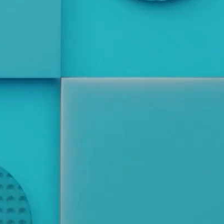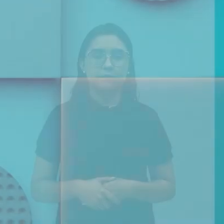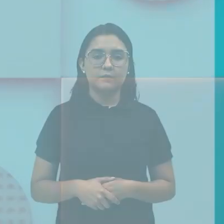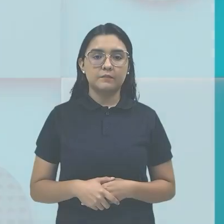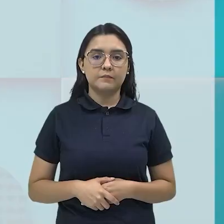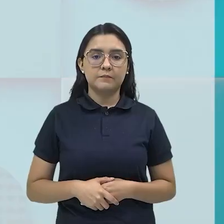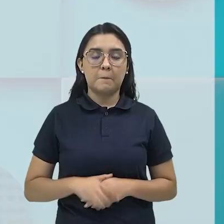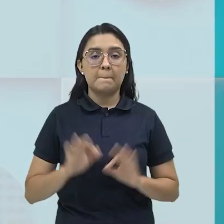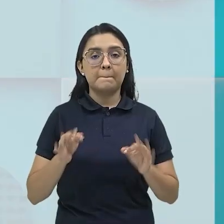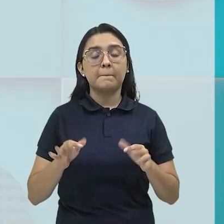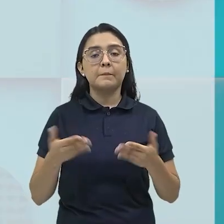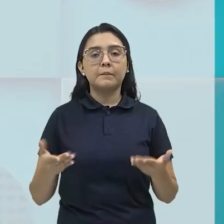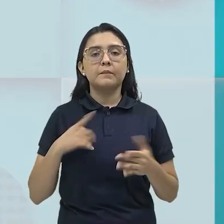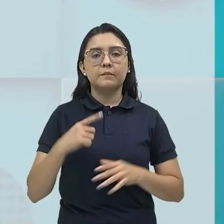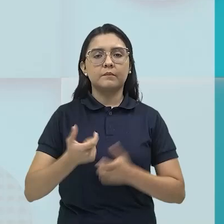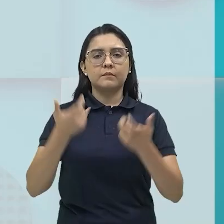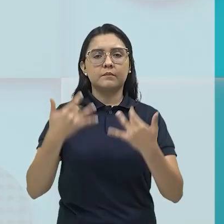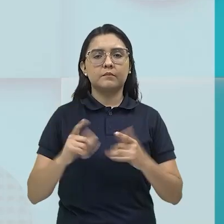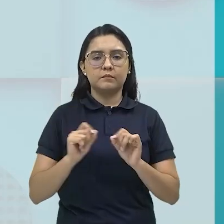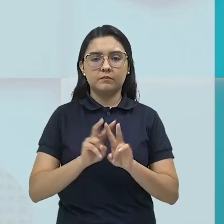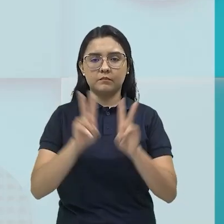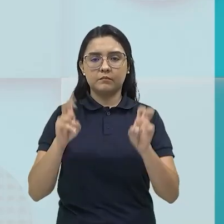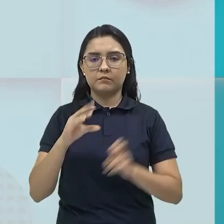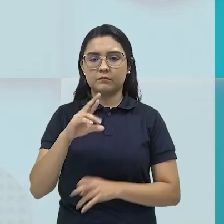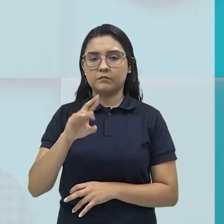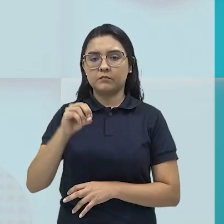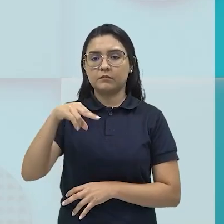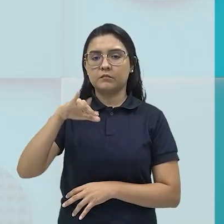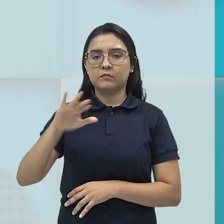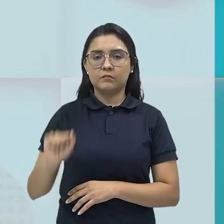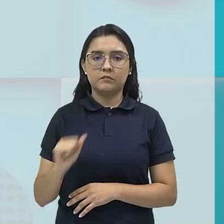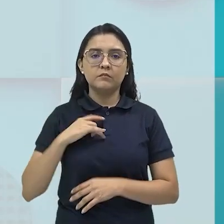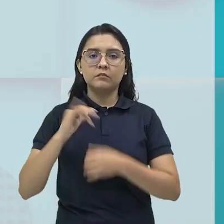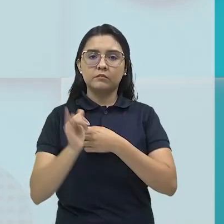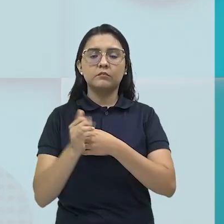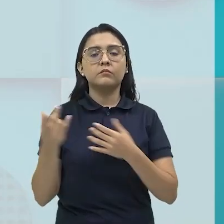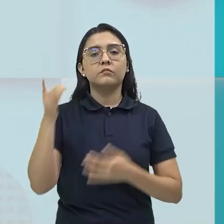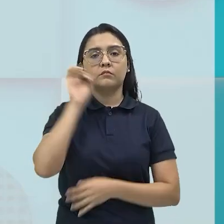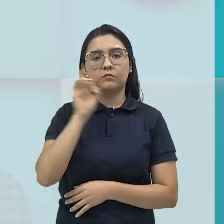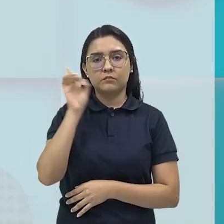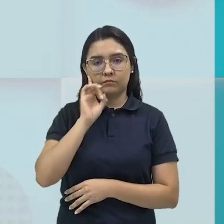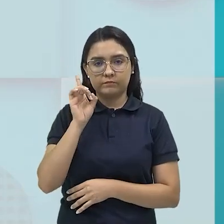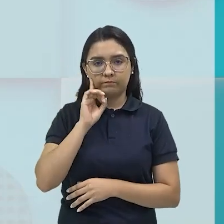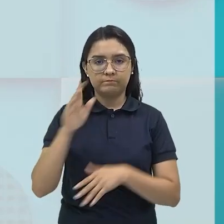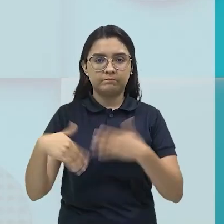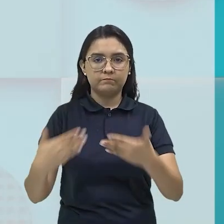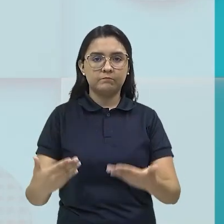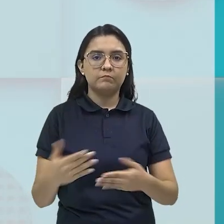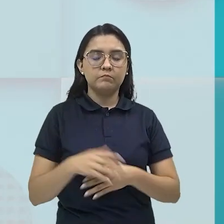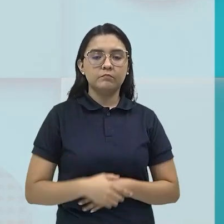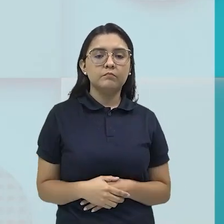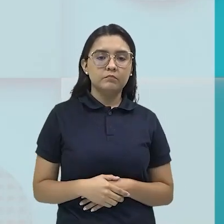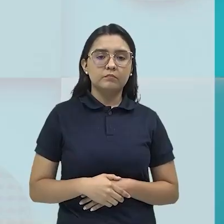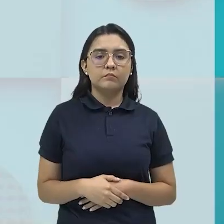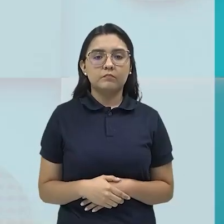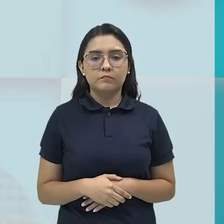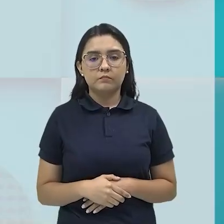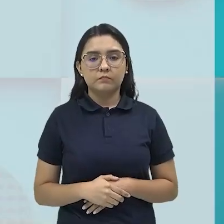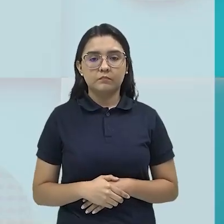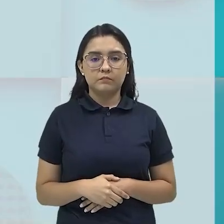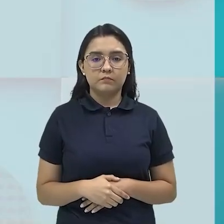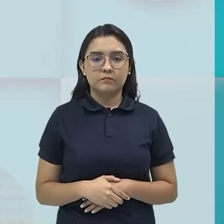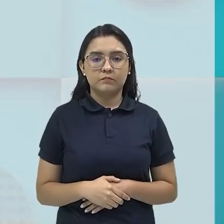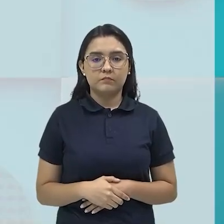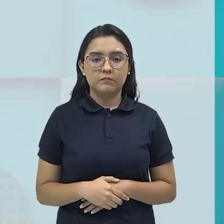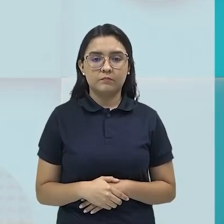Muito bem, quando nós falamos então de crônica, nós falamos de cotidiano, dia a dia, porque as crônicas funcionam um pouco